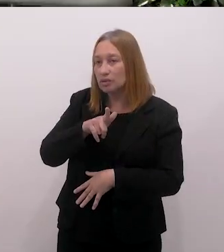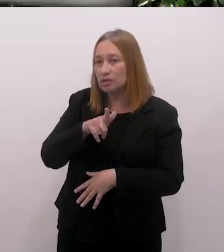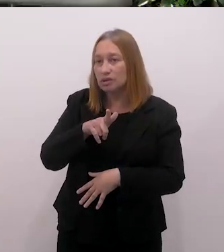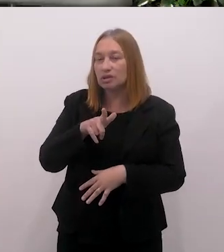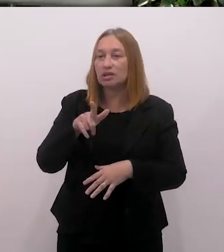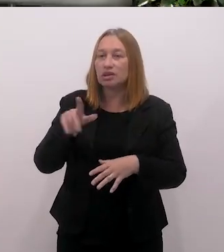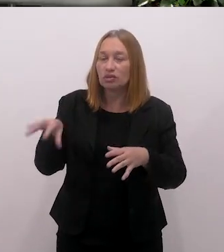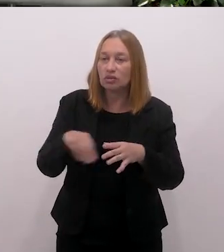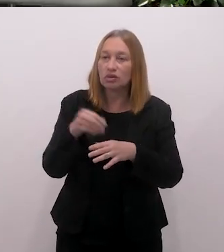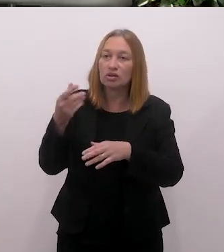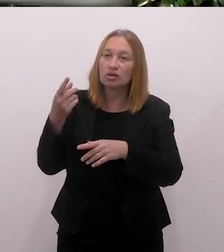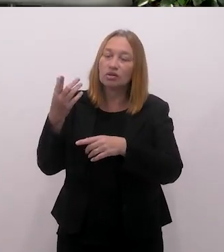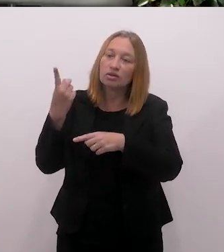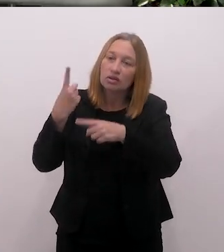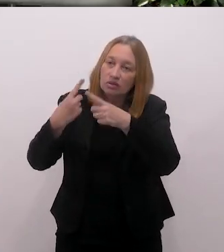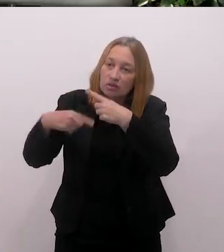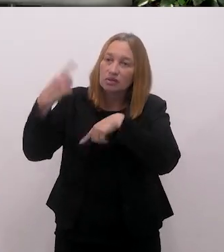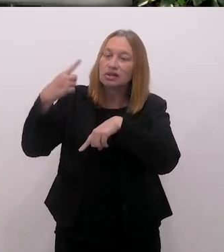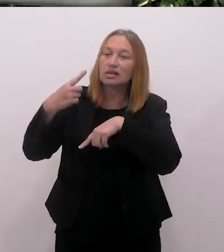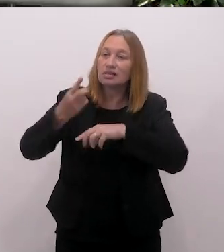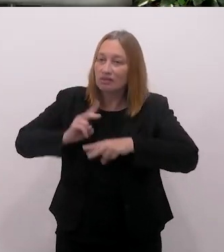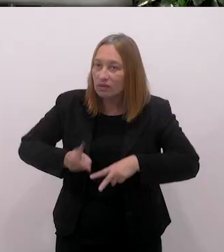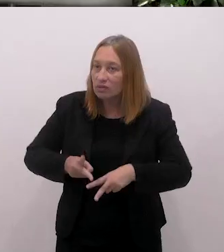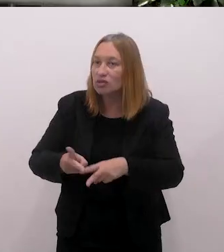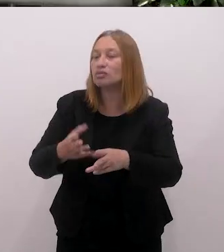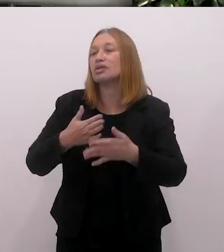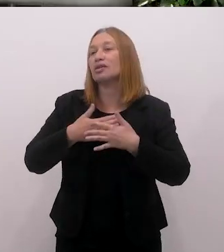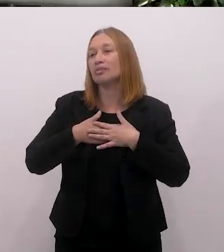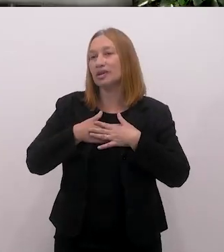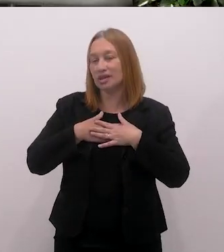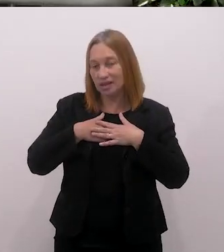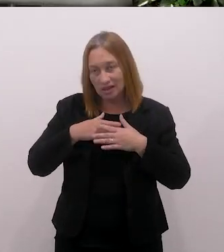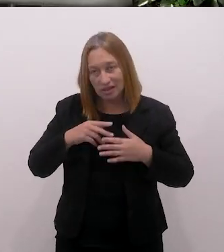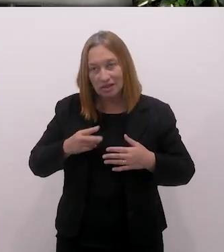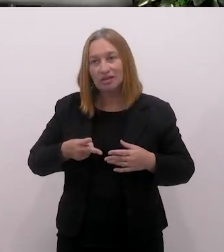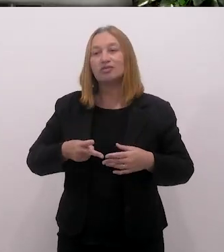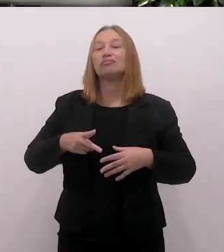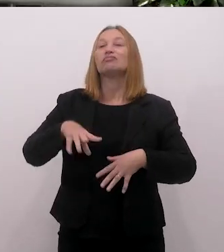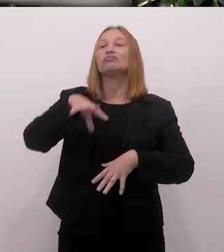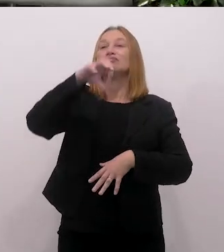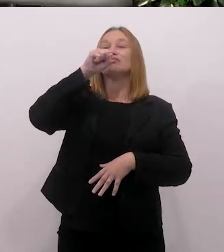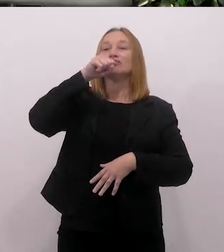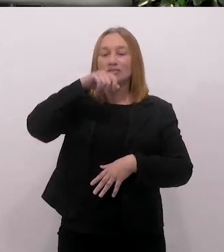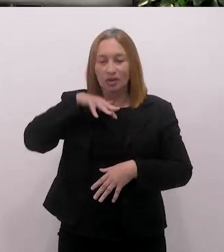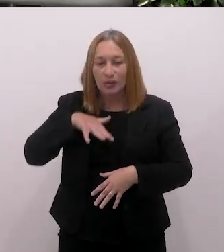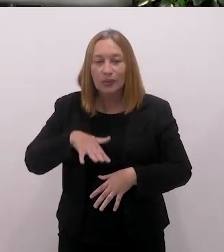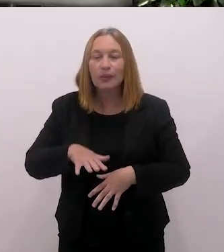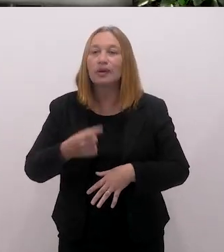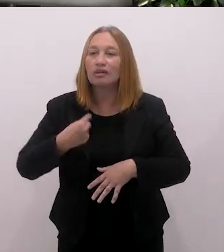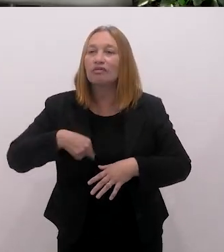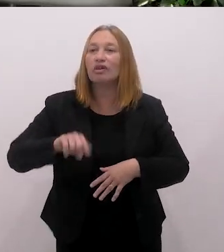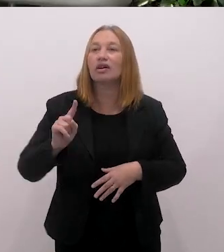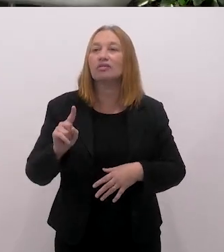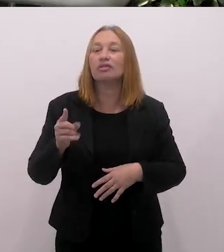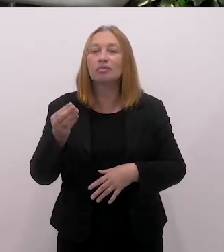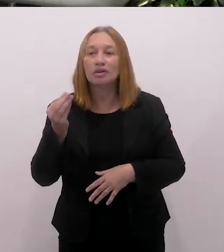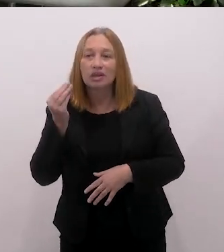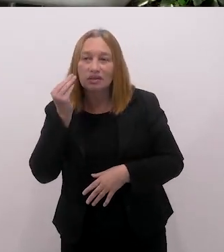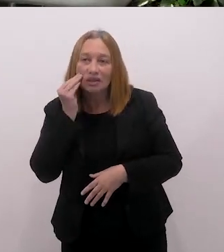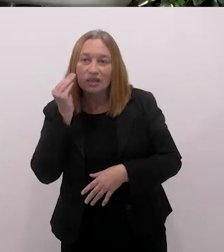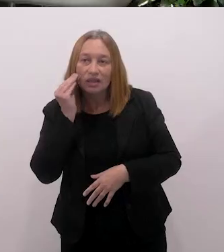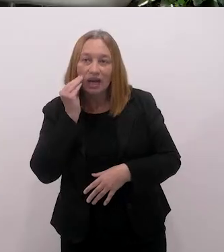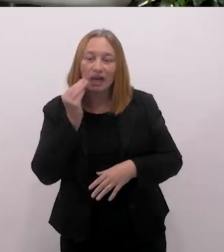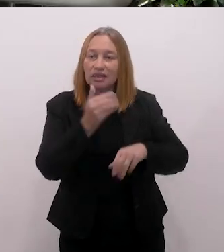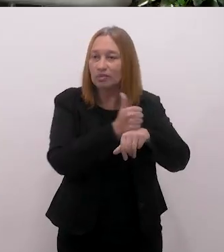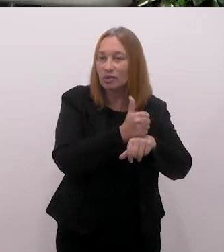consegui emplacar sucessos. Então, isso vai me mantendo. Toma um fôlego e vamos. Isso toma aí. um fôlego e vamos. Eu sempre penso, não, eu vou tentar essa